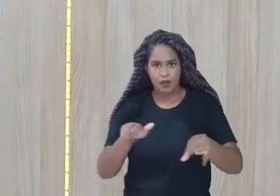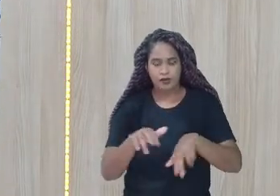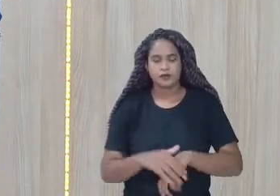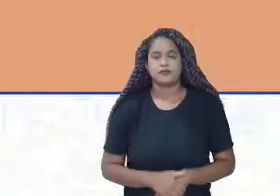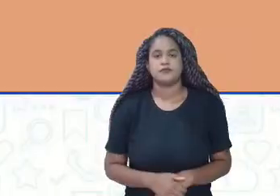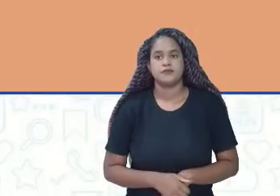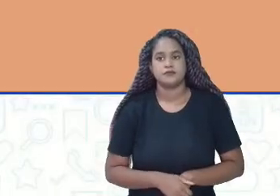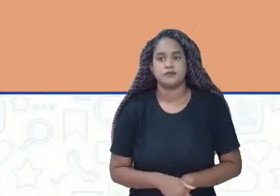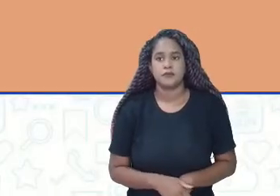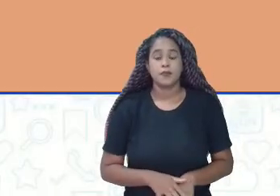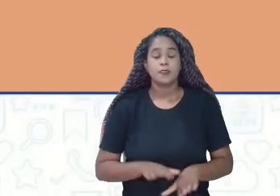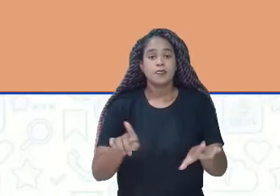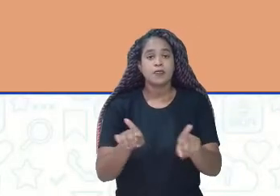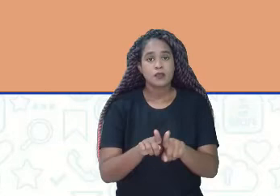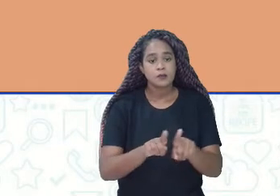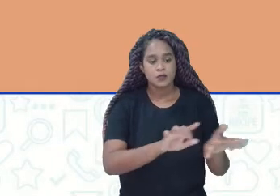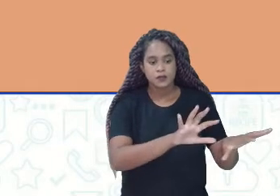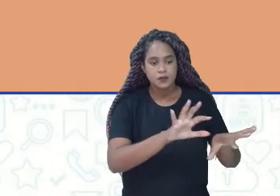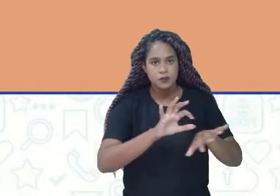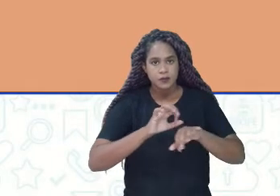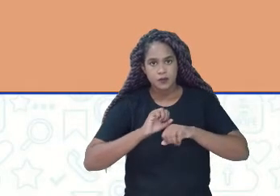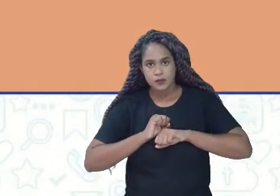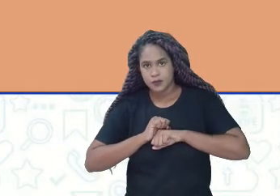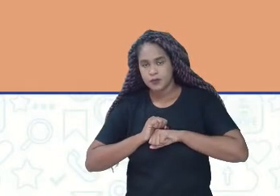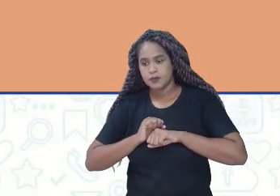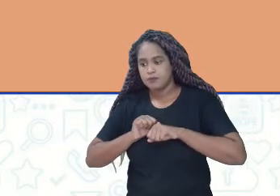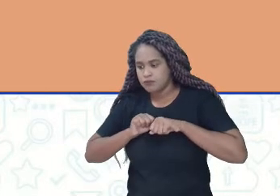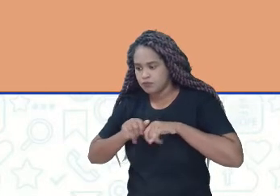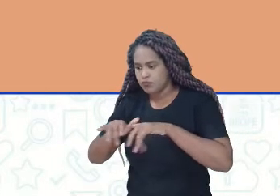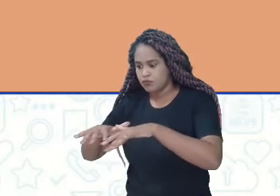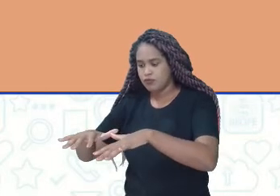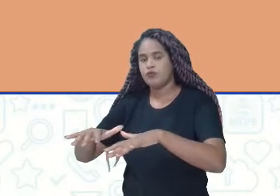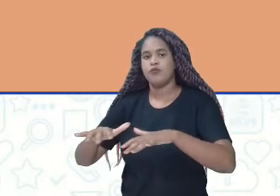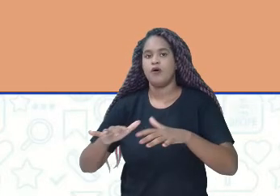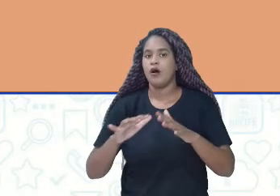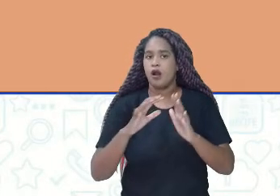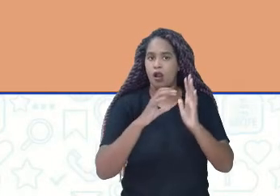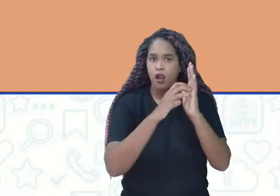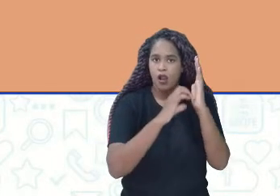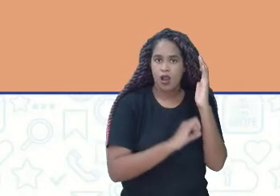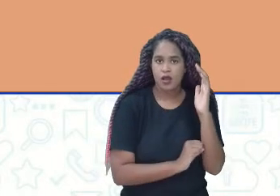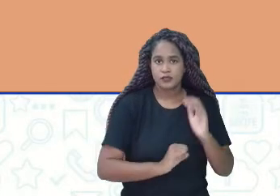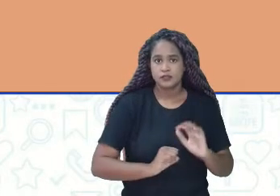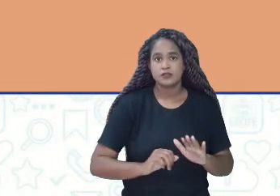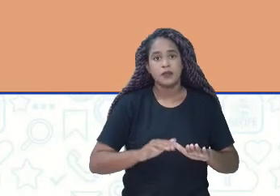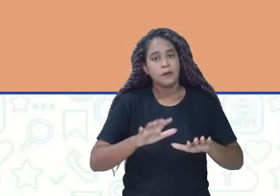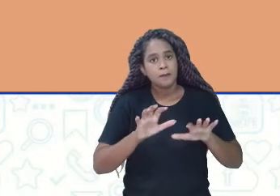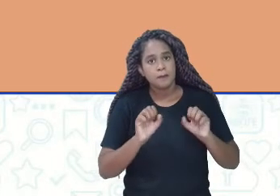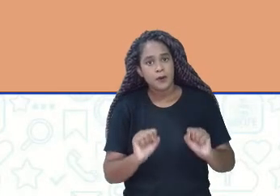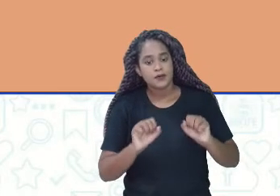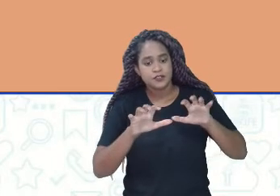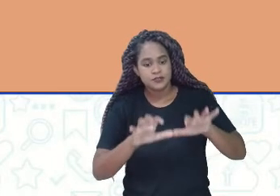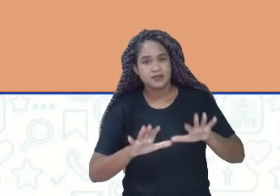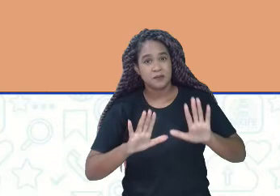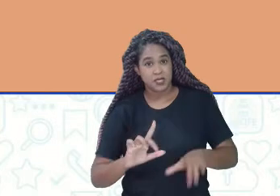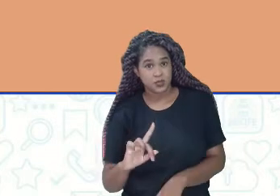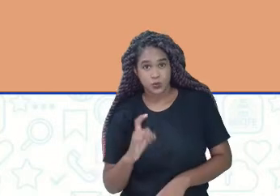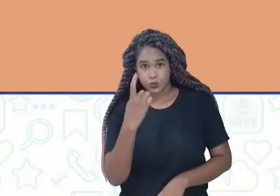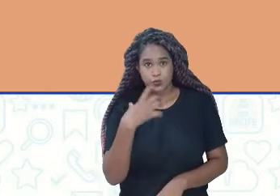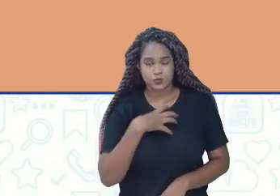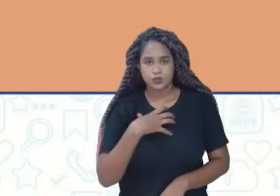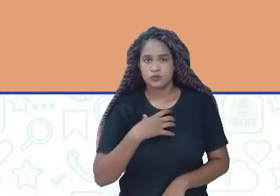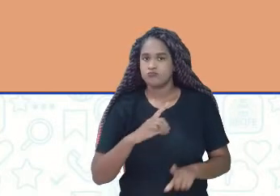dessa forma de transmissão da AIDS ser a principal, não é a única em muitos casos. Então, acontece a